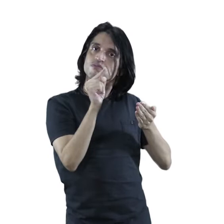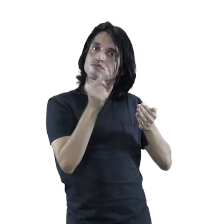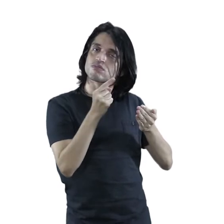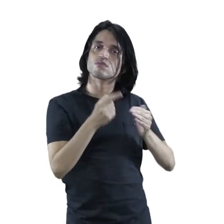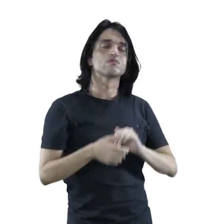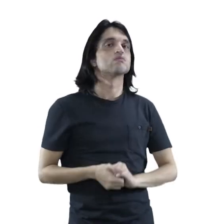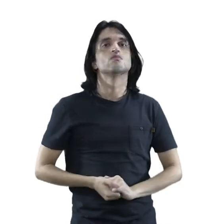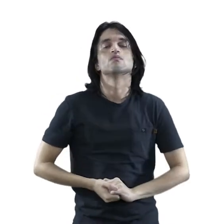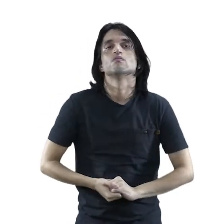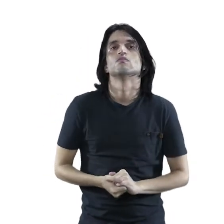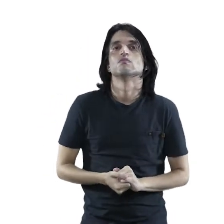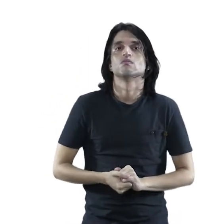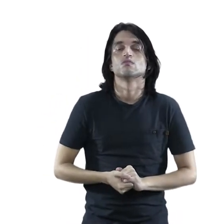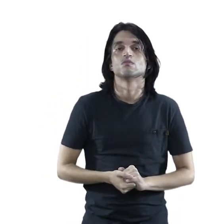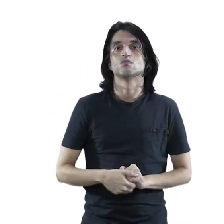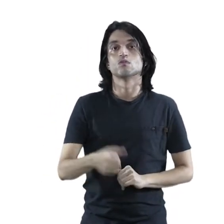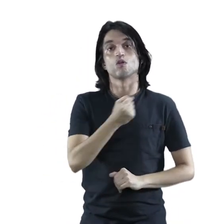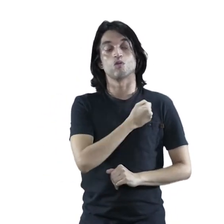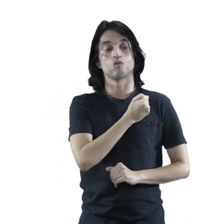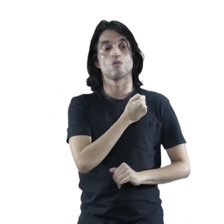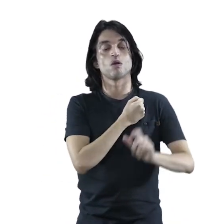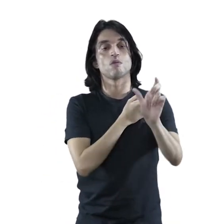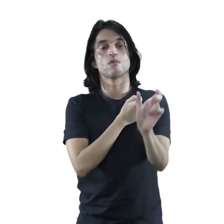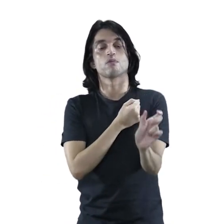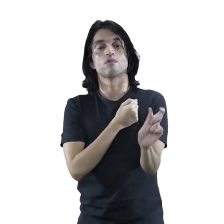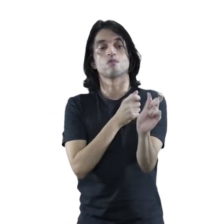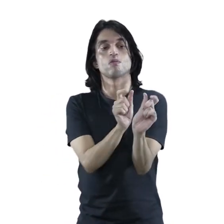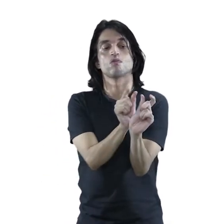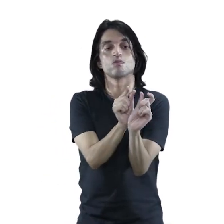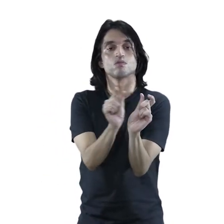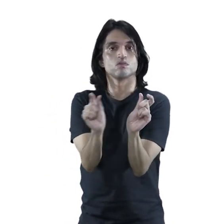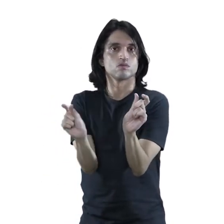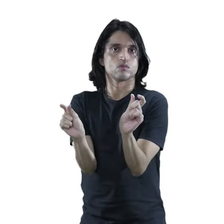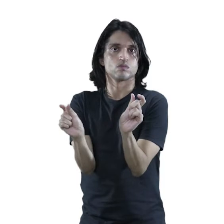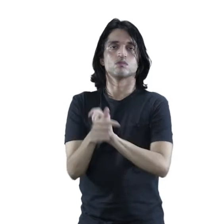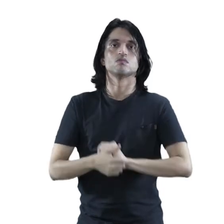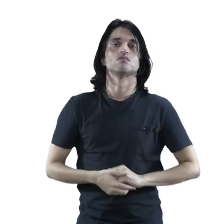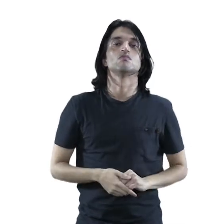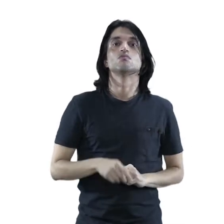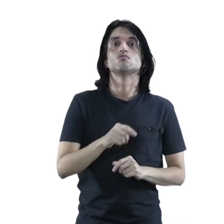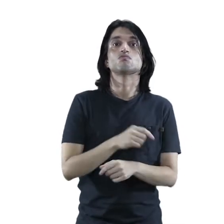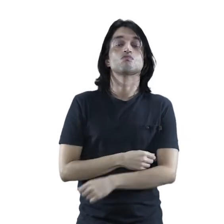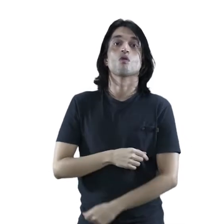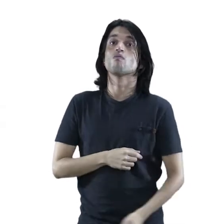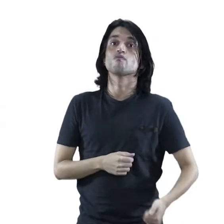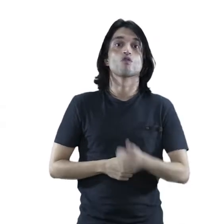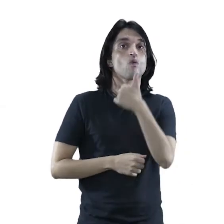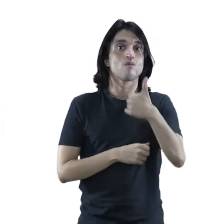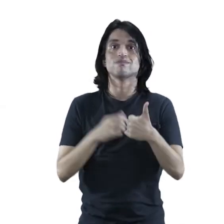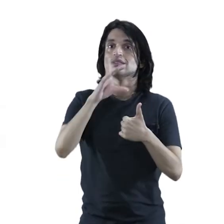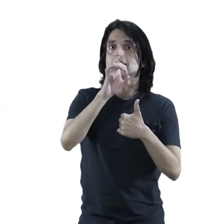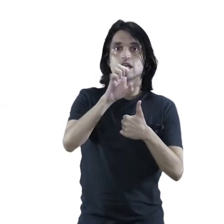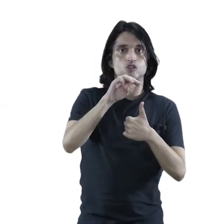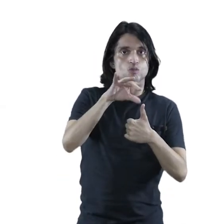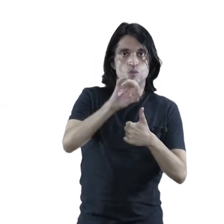inteira, seguida da parte decimal, com as seguintes palavras: números de casas decimais: uma casa